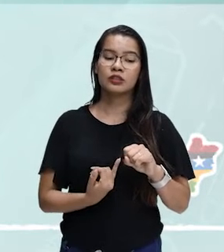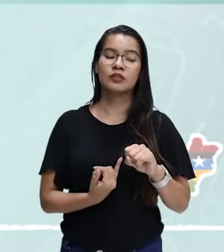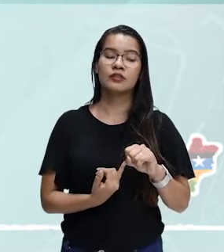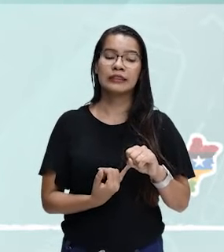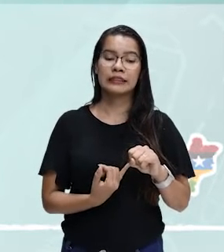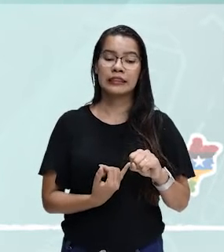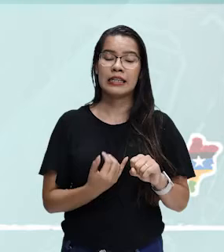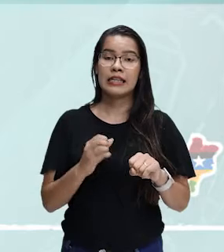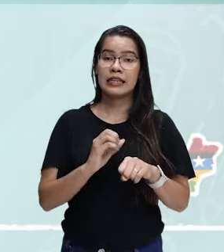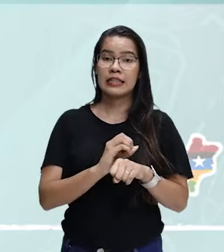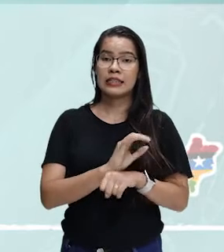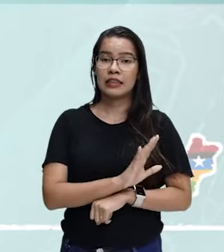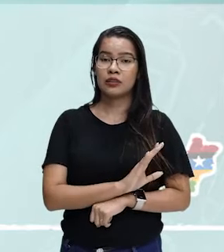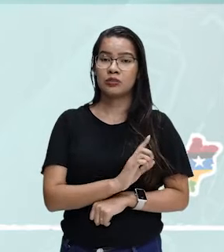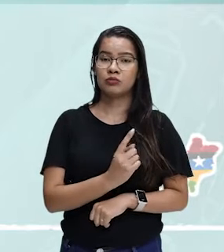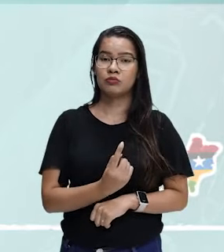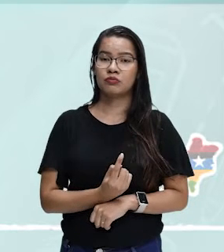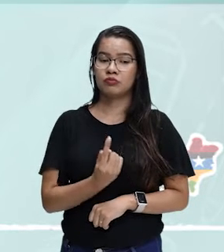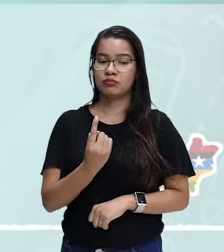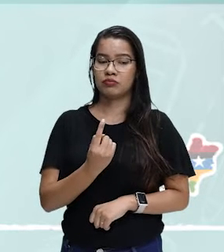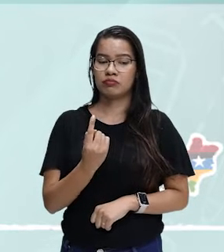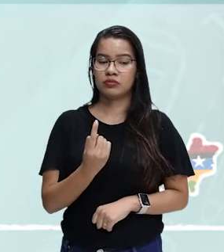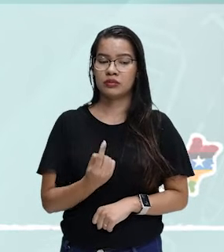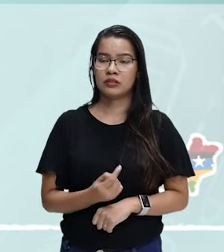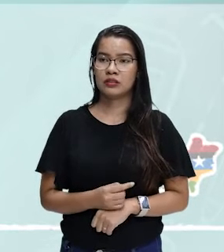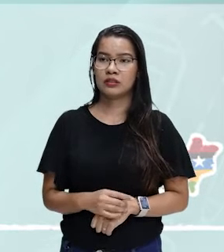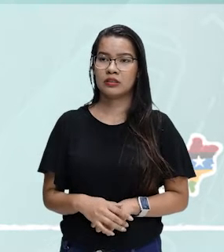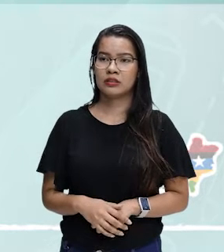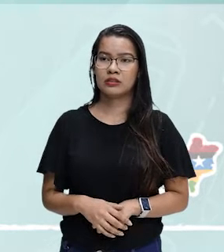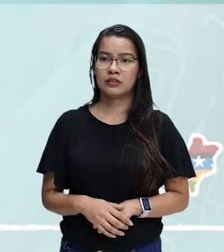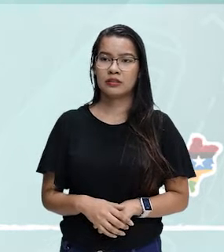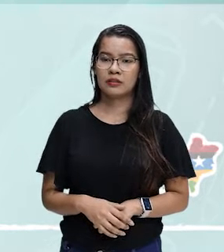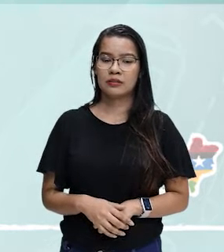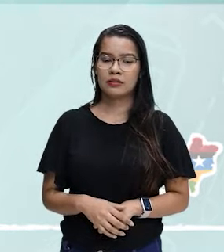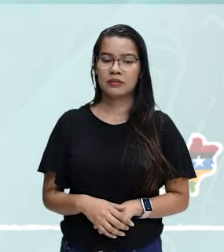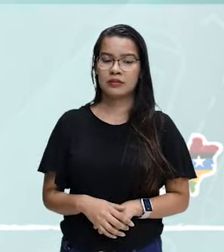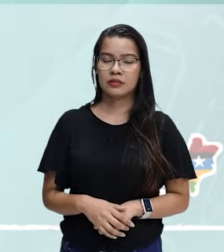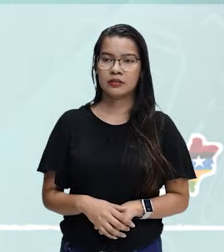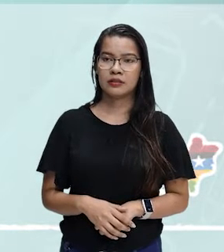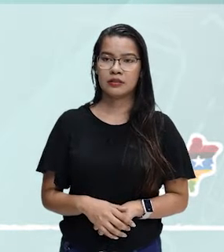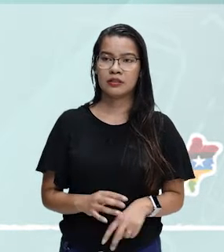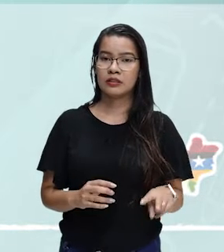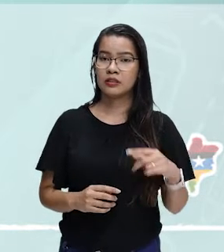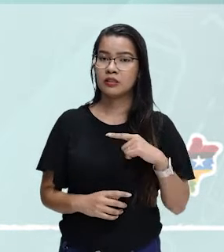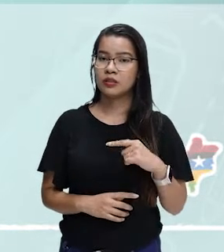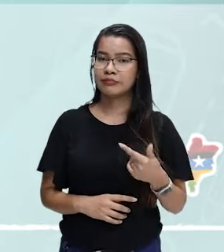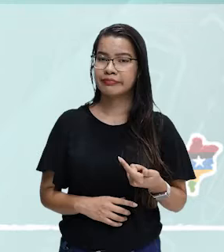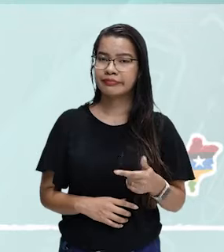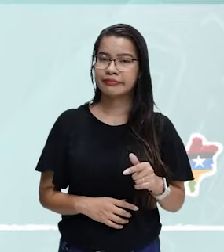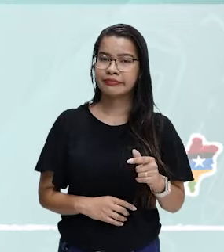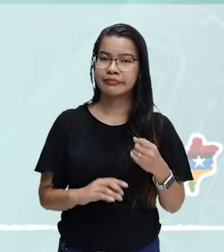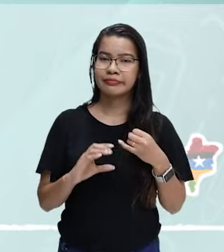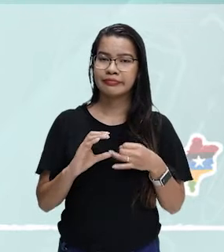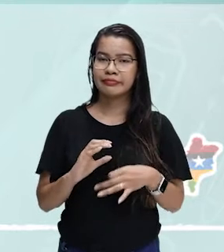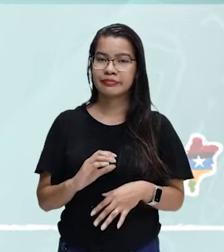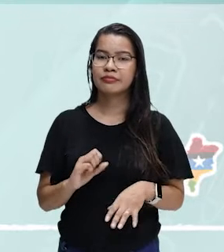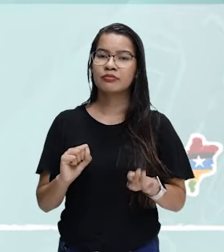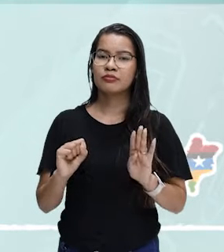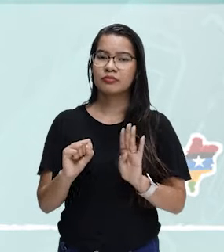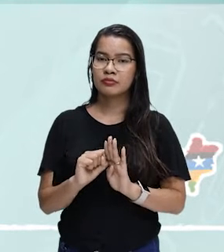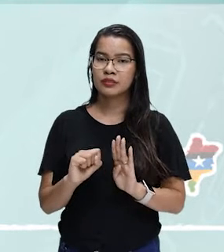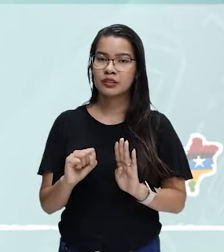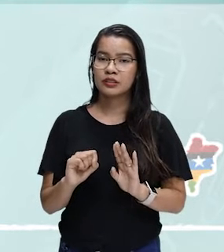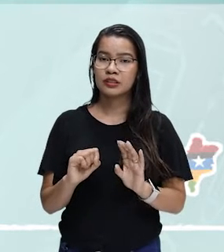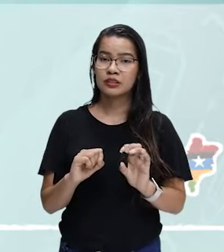dessas orações expostas aí nas questões, não vai ter a classificação de subjetiva,